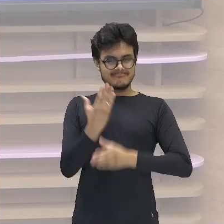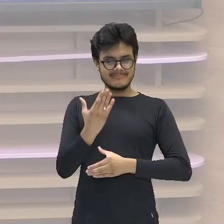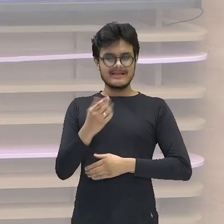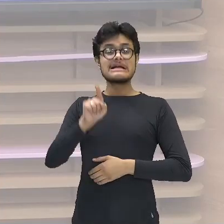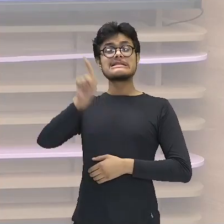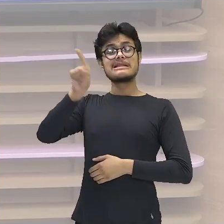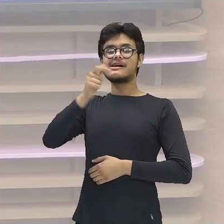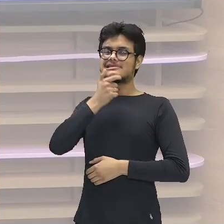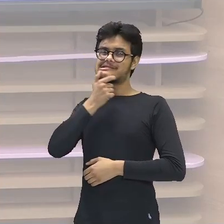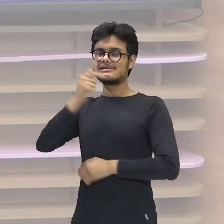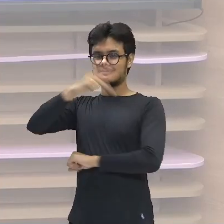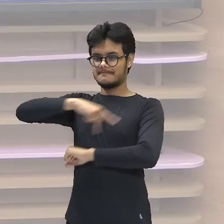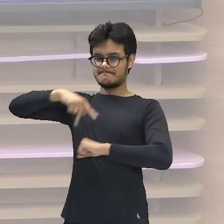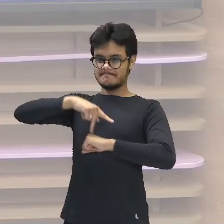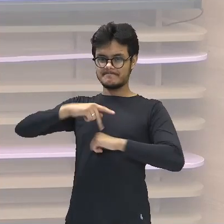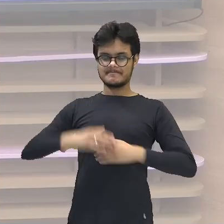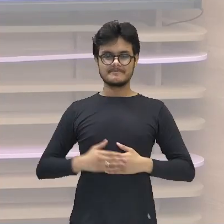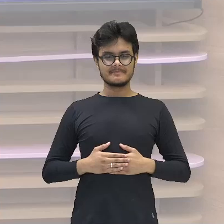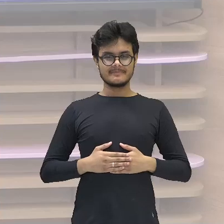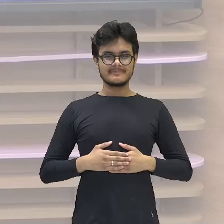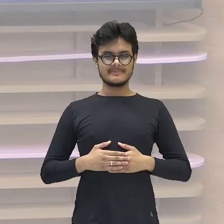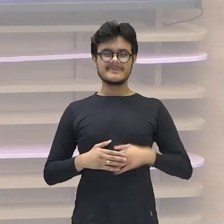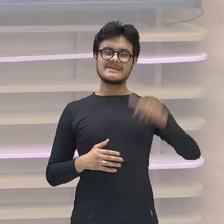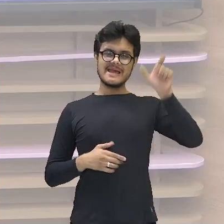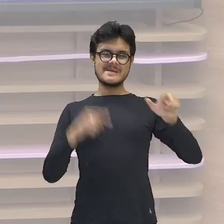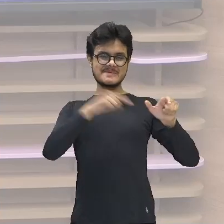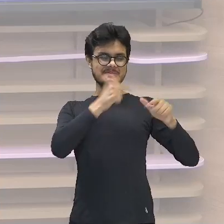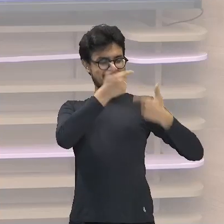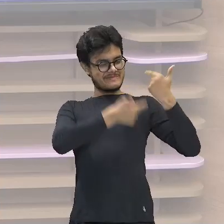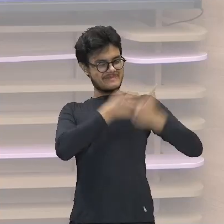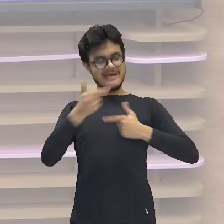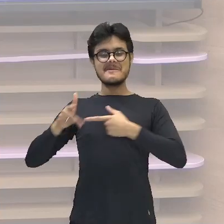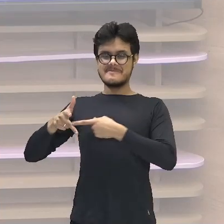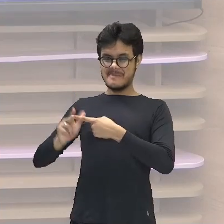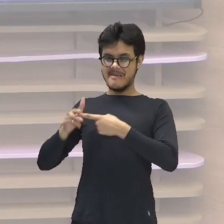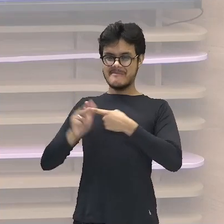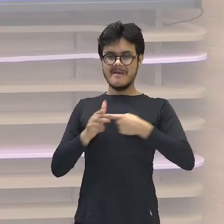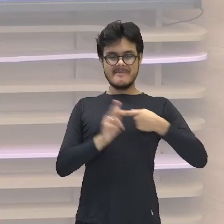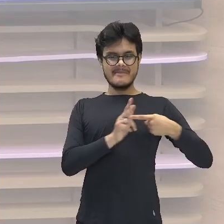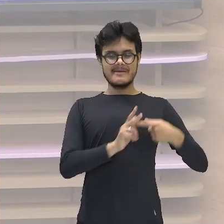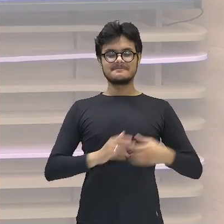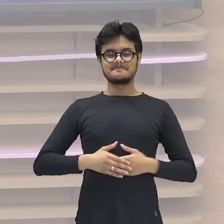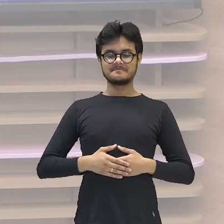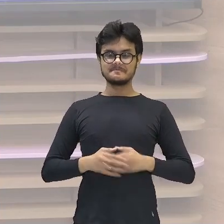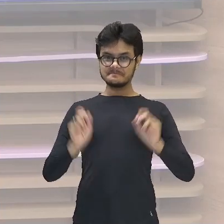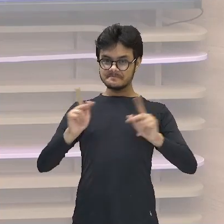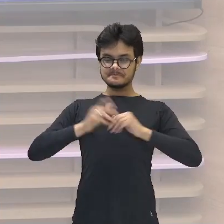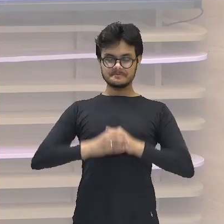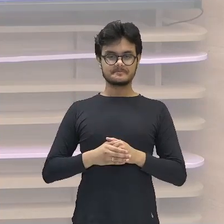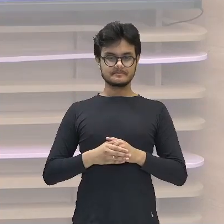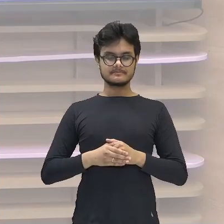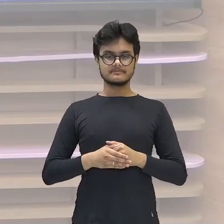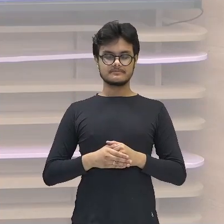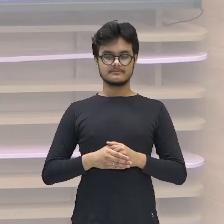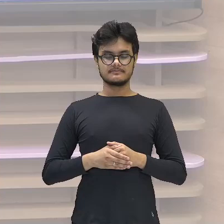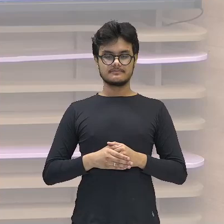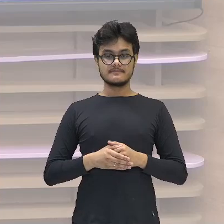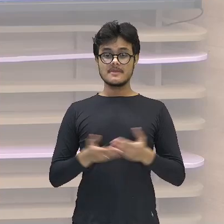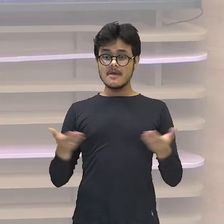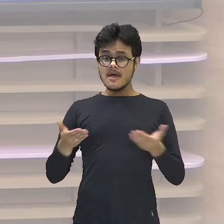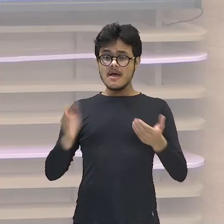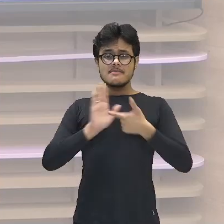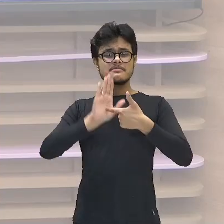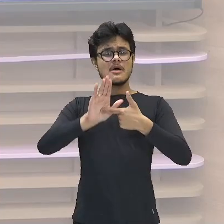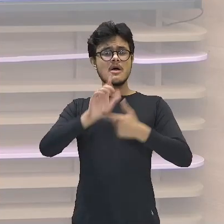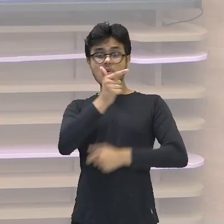na Inglaterra, e esse envolvimento dos trabalhadores aí nessas indústrias, certo? E aí a gente mostra agora uma